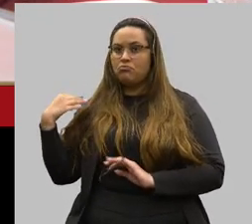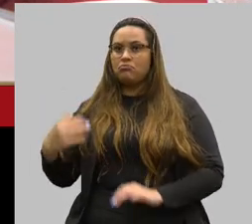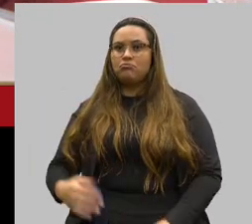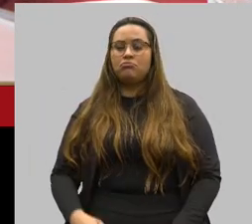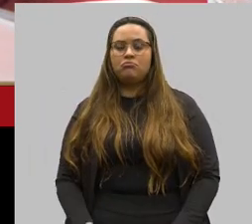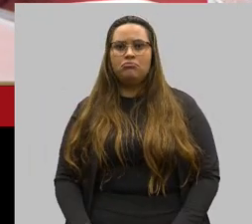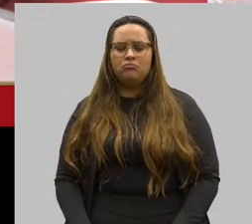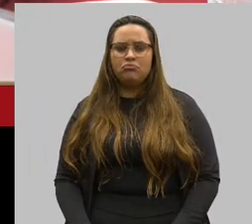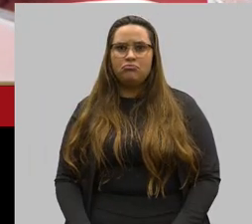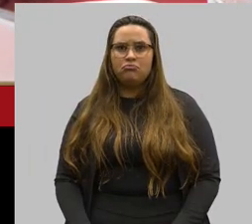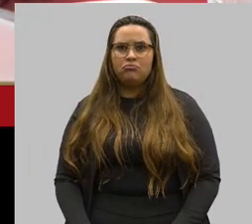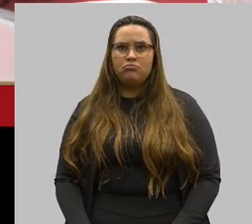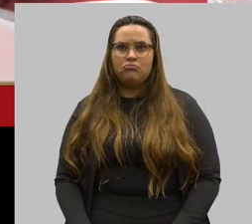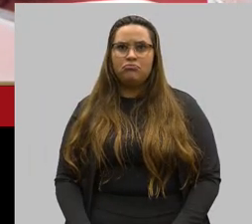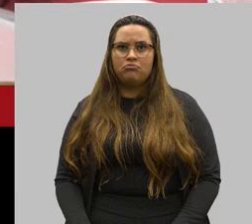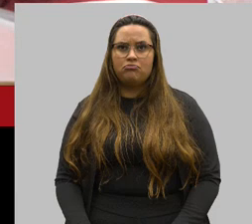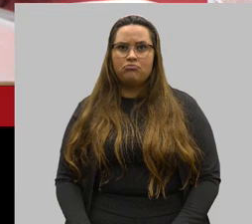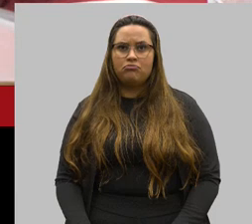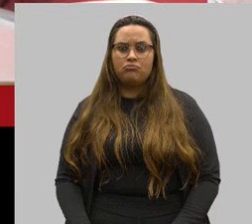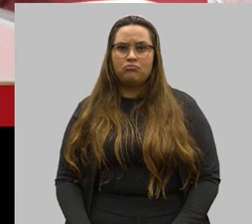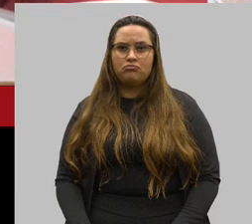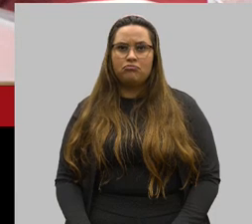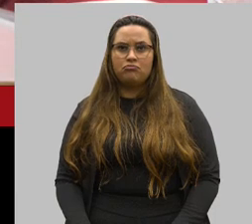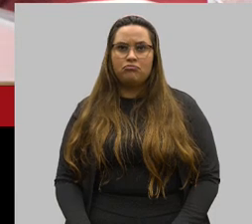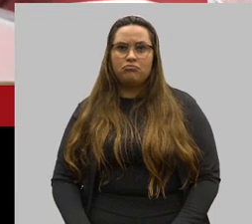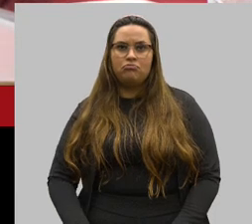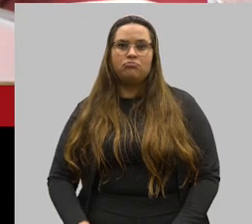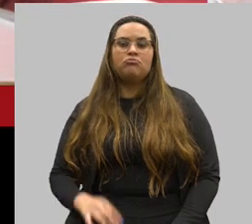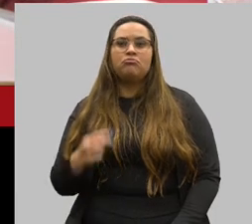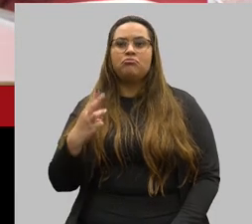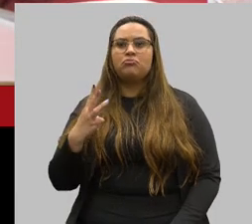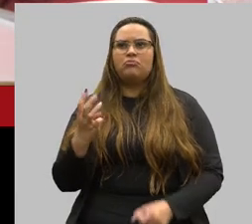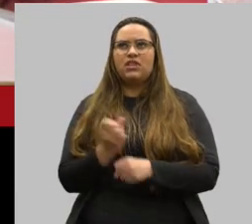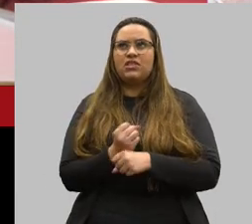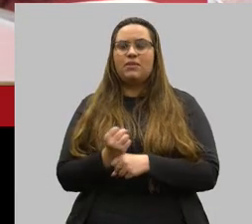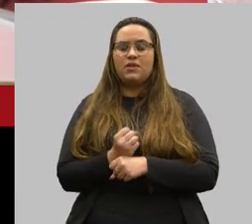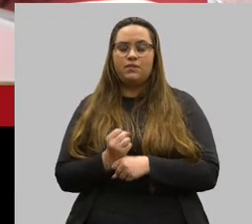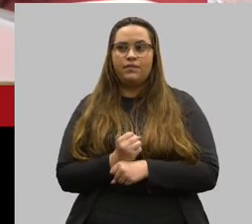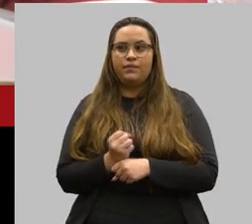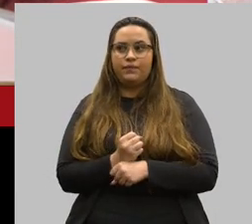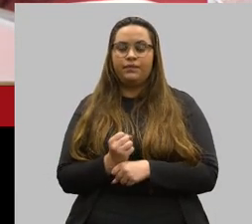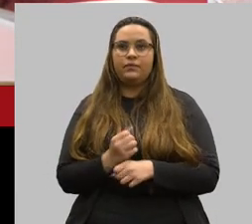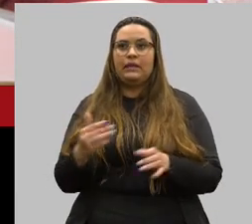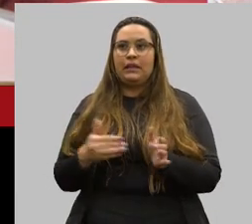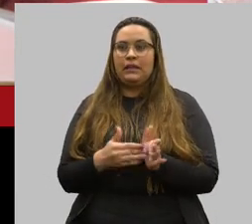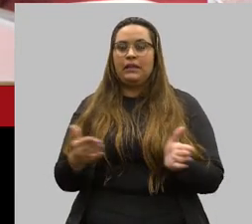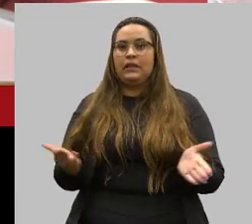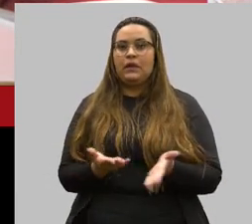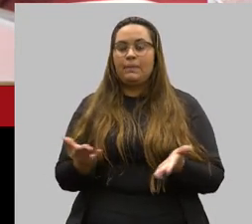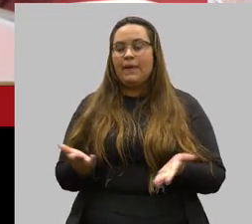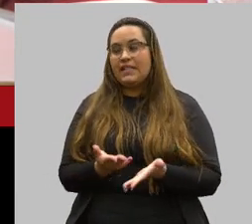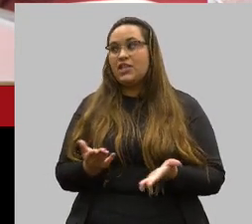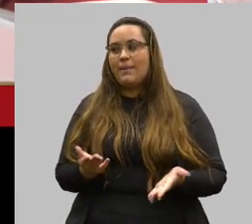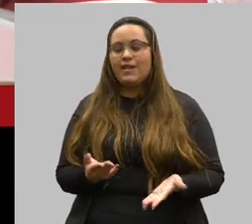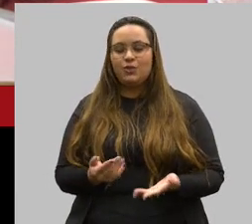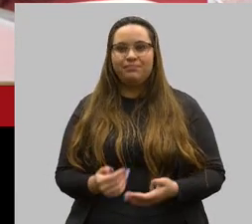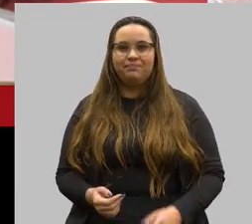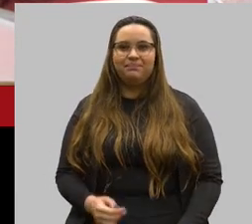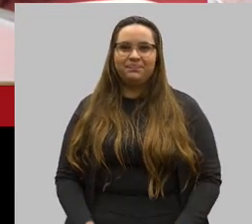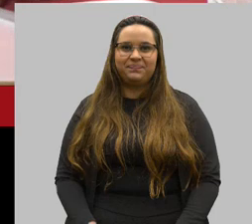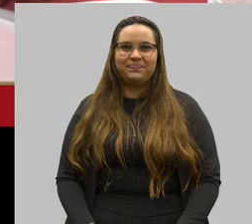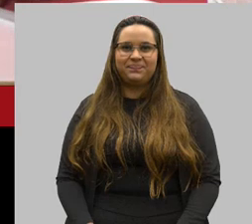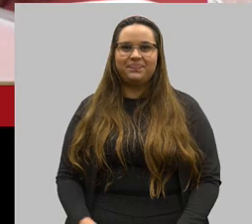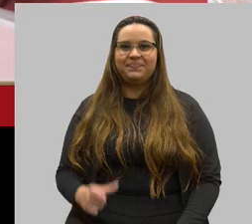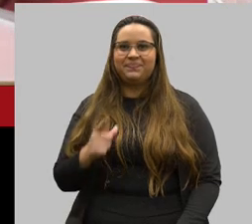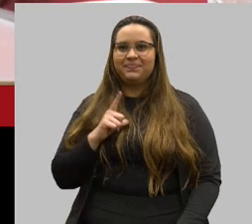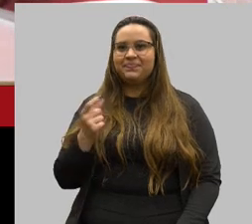dos últimos 3 anos vamos fazer esse recorte de 3 anos até o presente momento e se tem Qual é o número